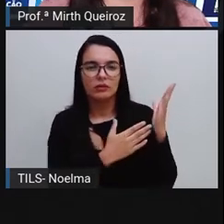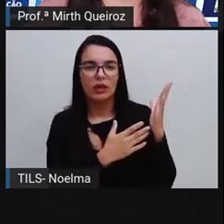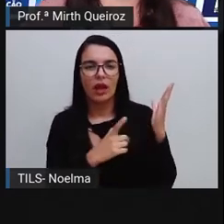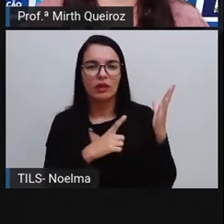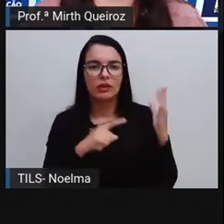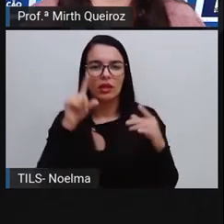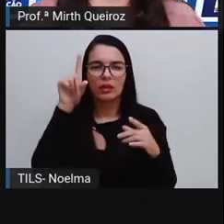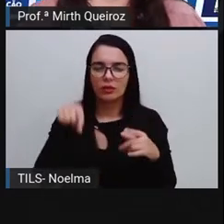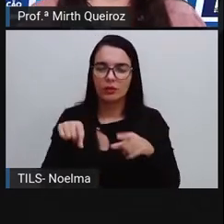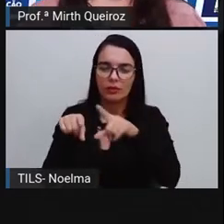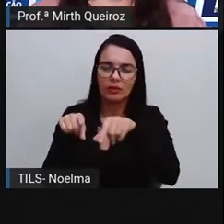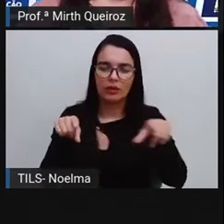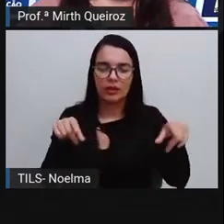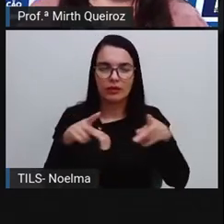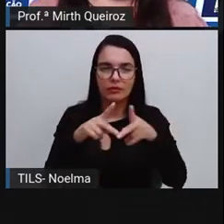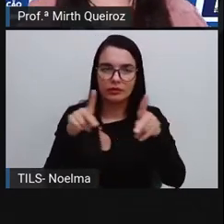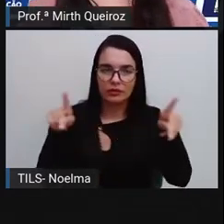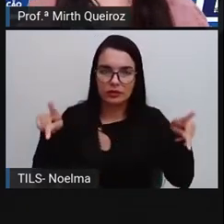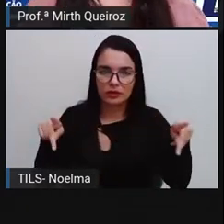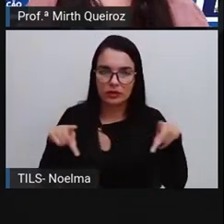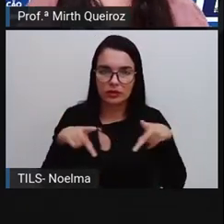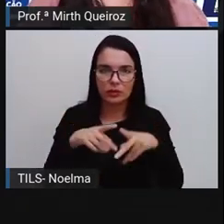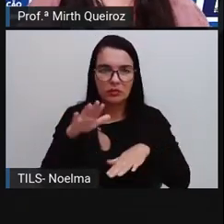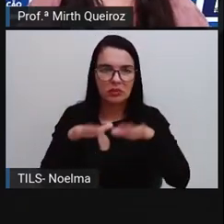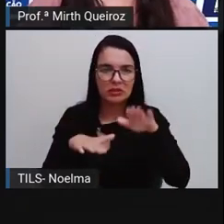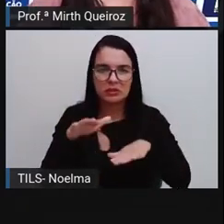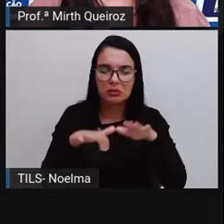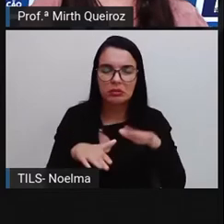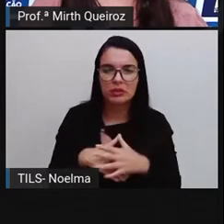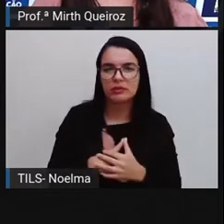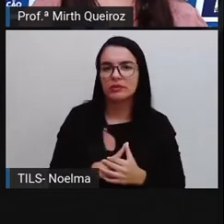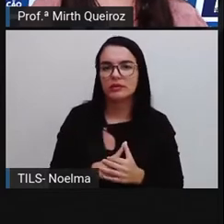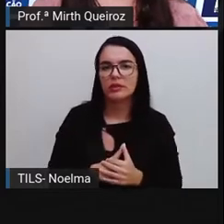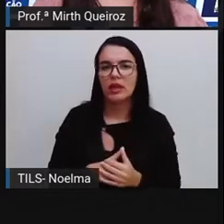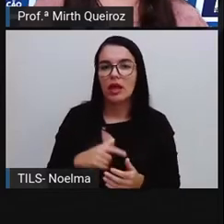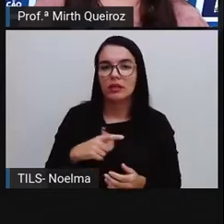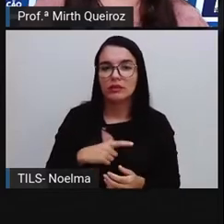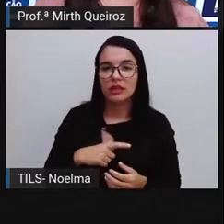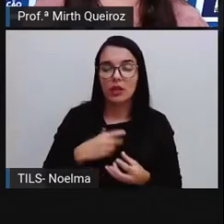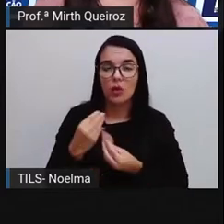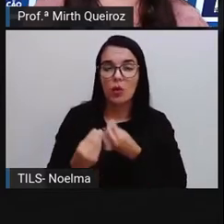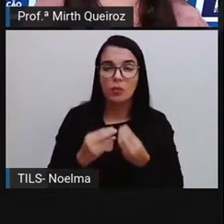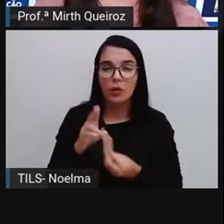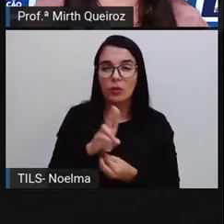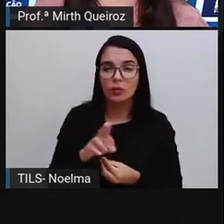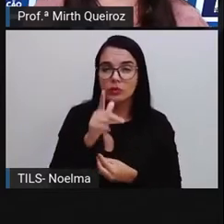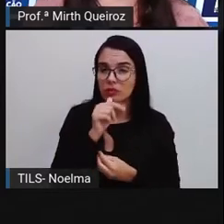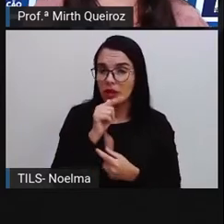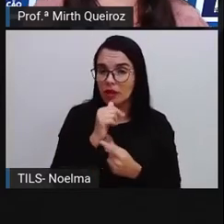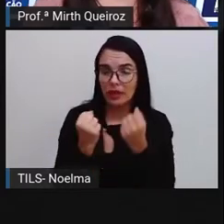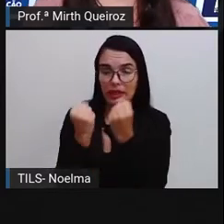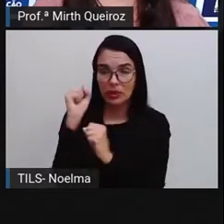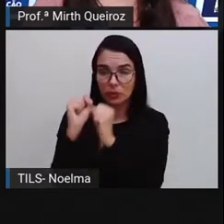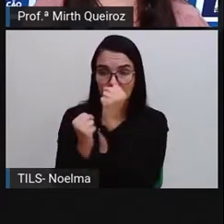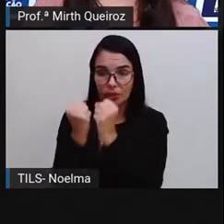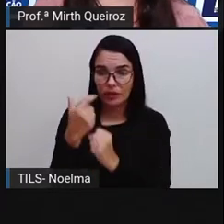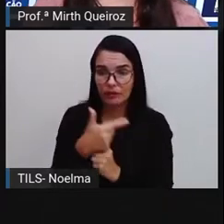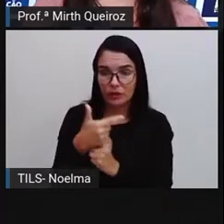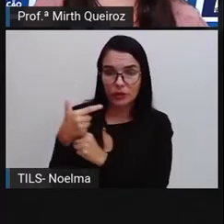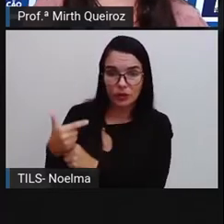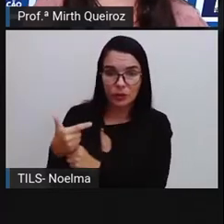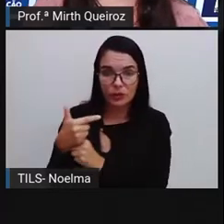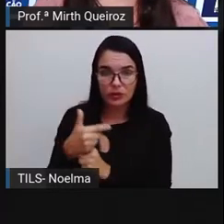então nós temos aqui aproximadamente né o consumo de água da indústria setenta por cento